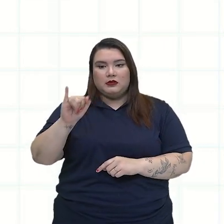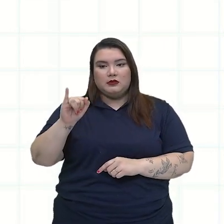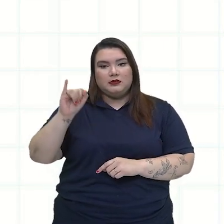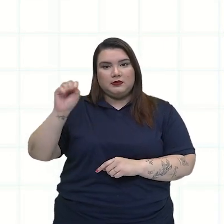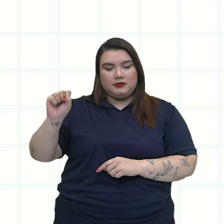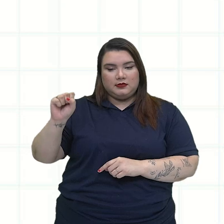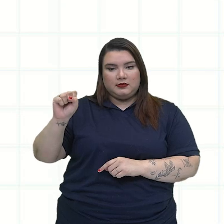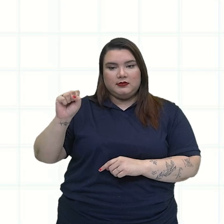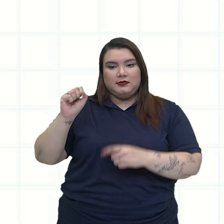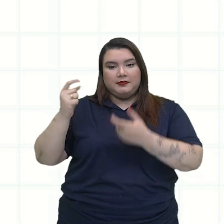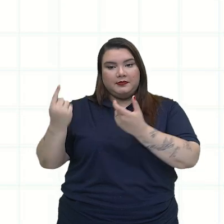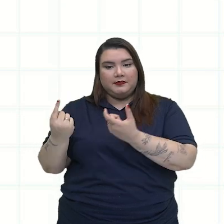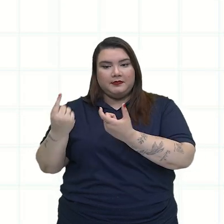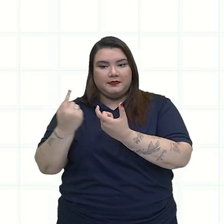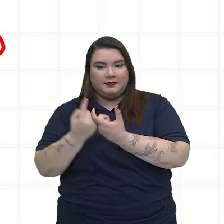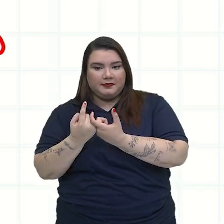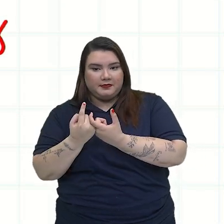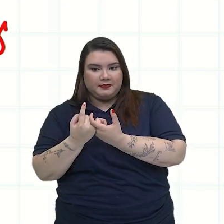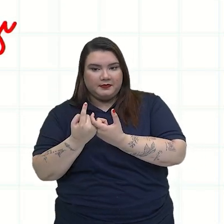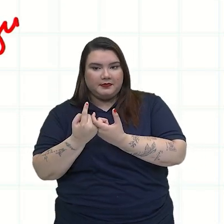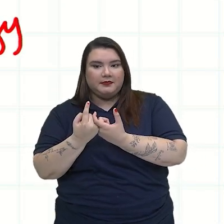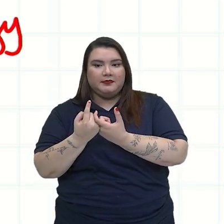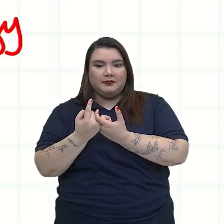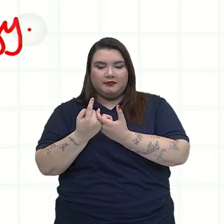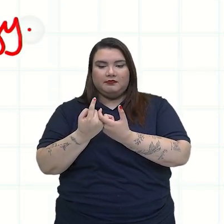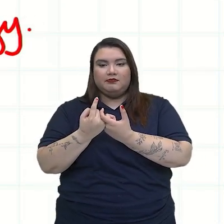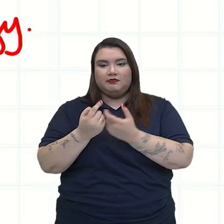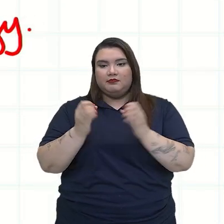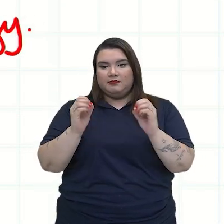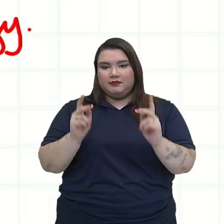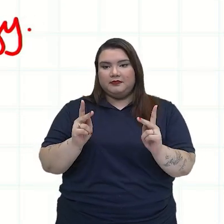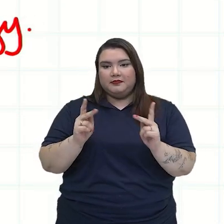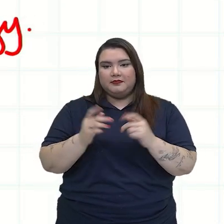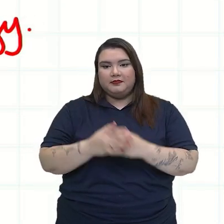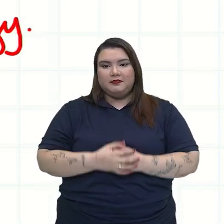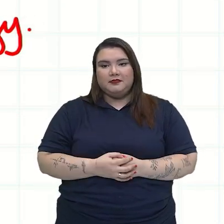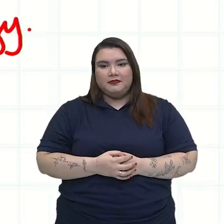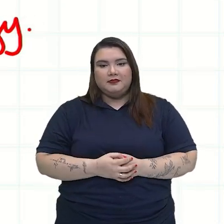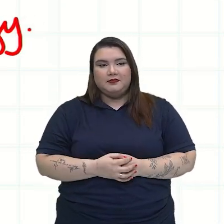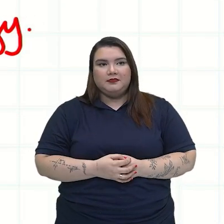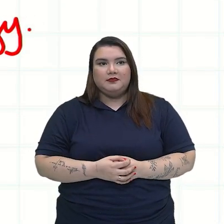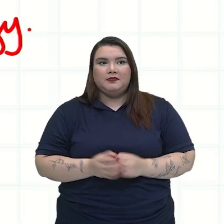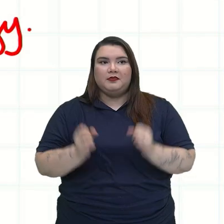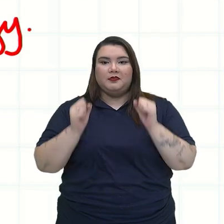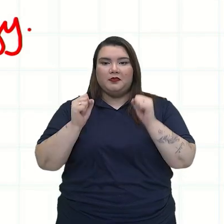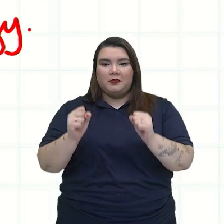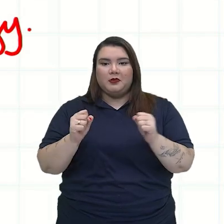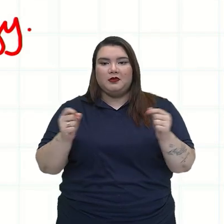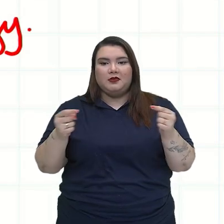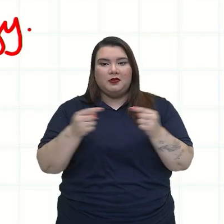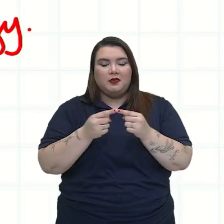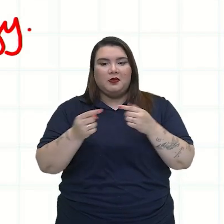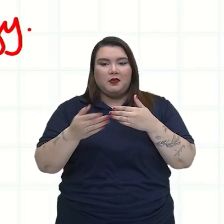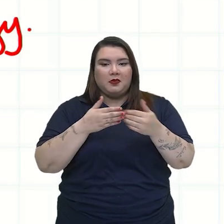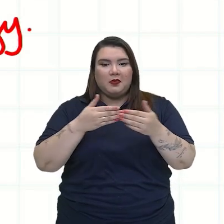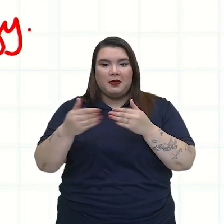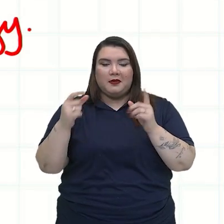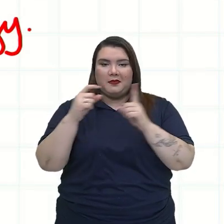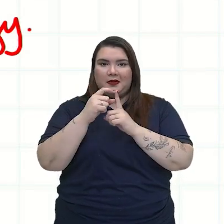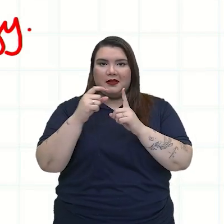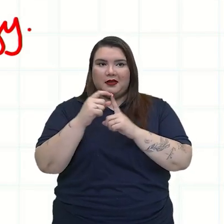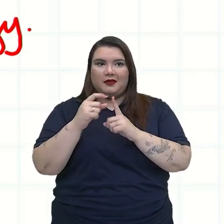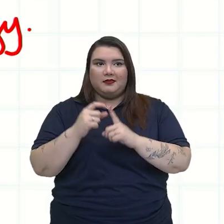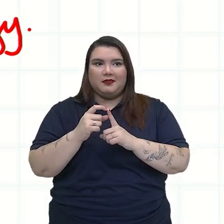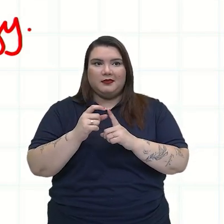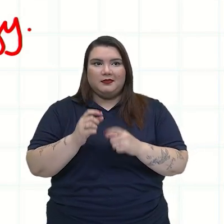uncle is lazy. Meu tio é preguiçoso, ok? Pode ser com qualquer palavra, tá